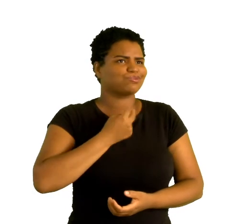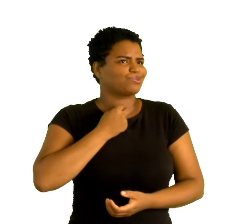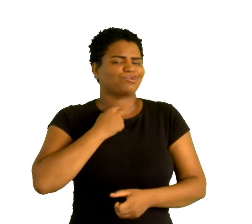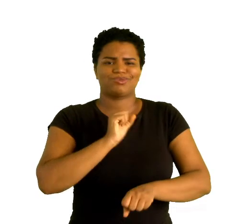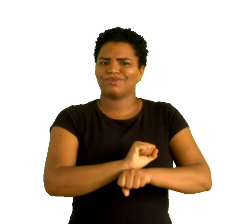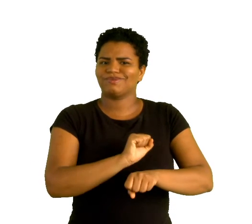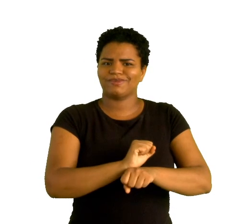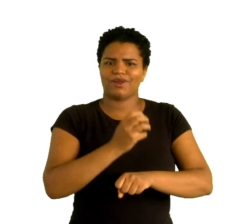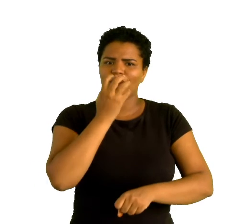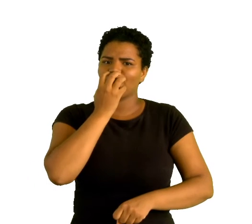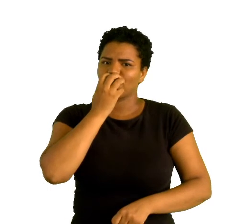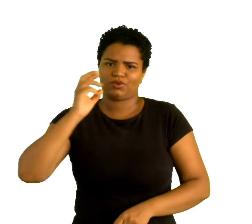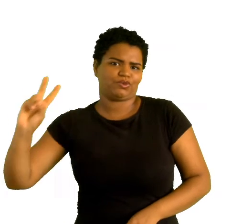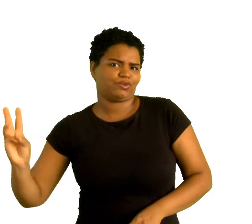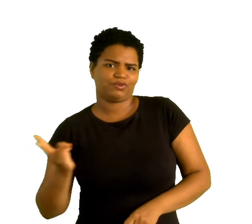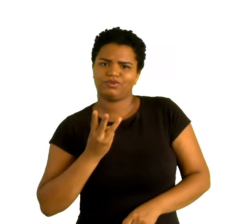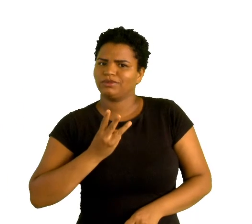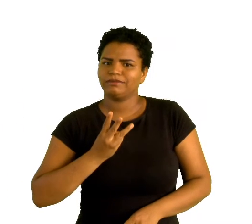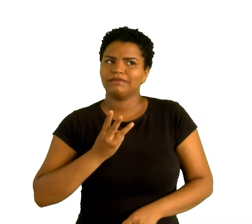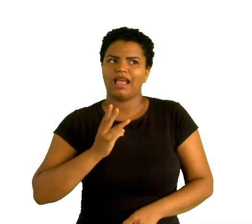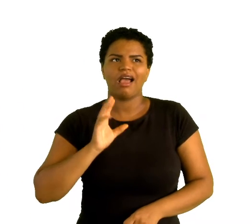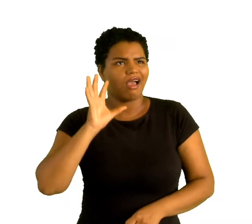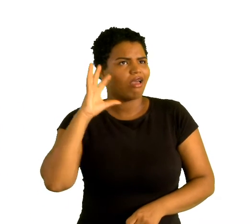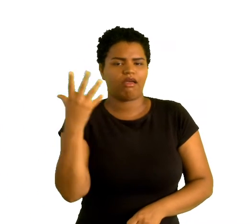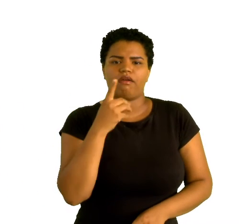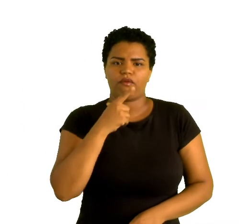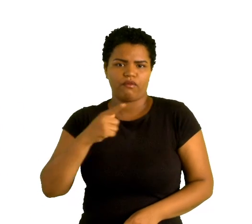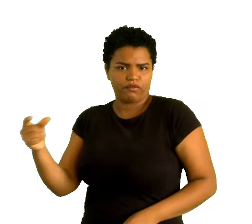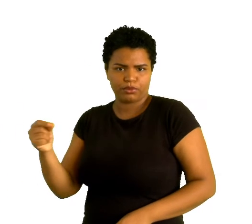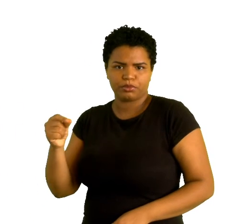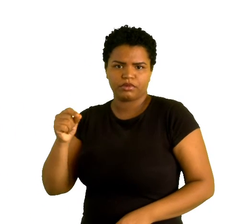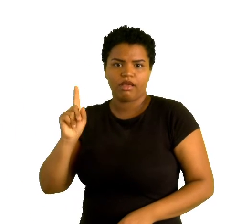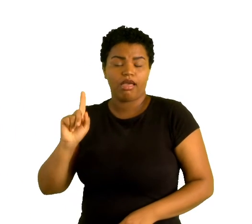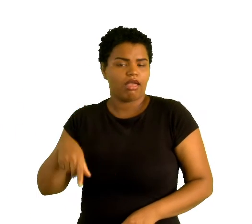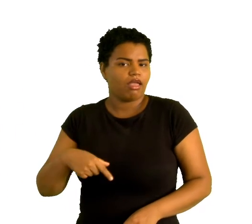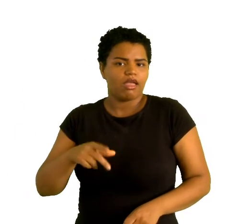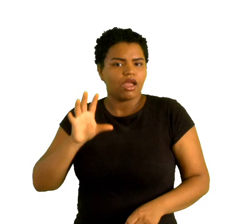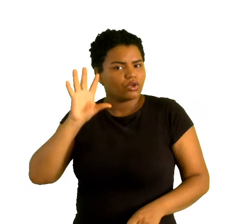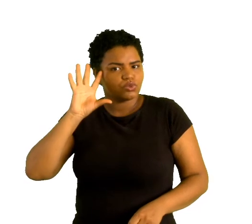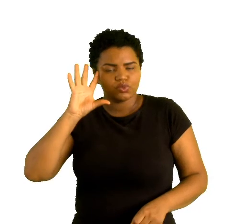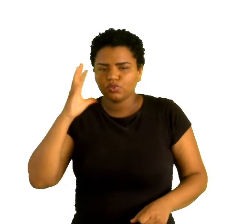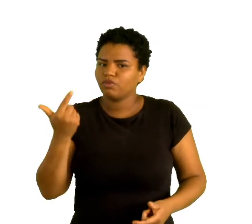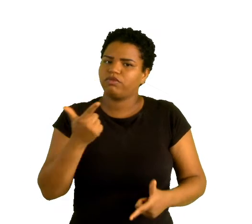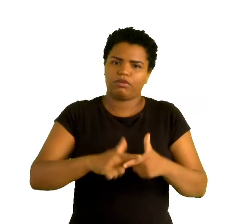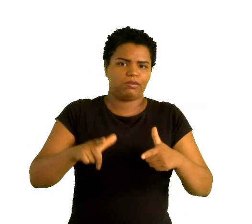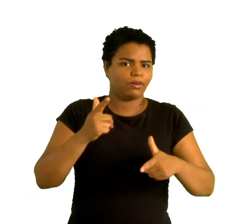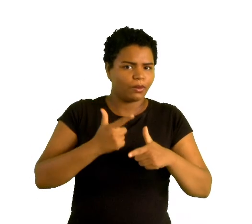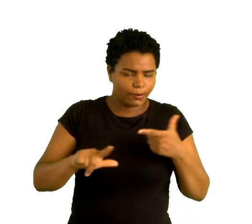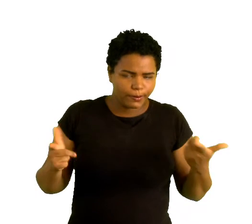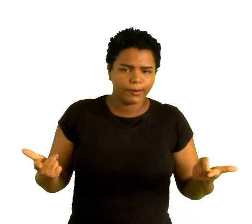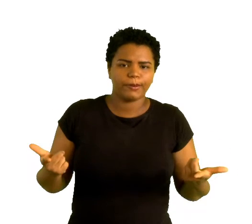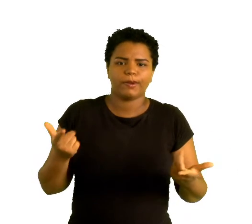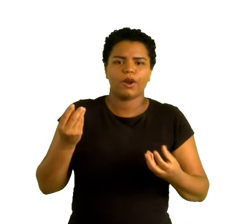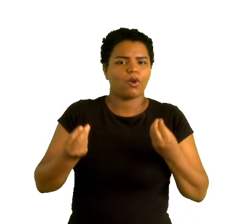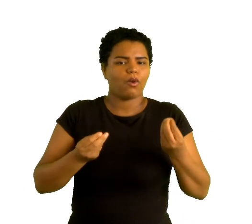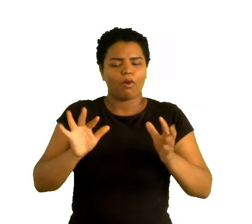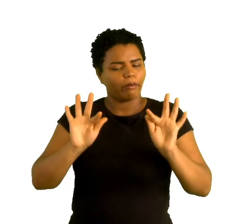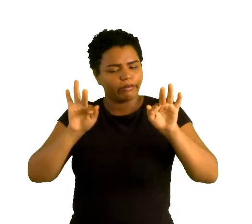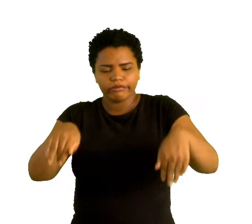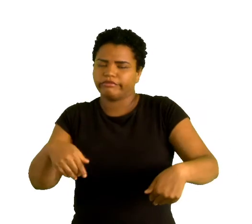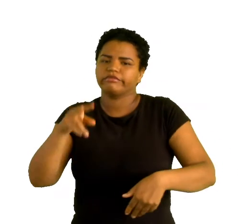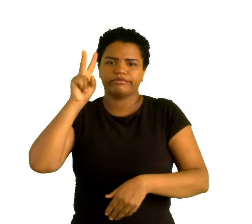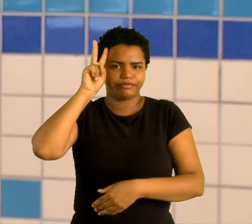pelos cães e resolve ir embora. Foi a solução do problema, né? Foi como resolveu, foi como acabou-se a